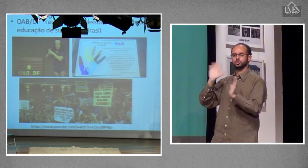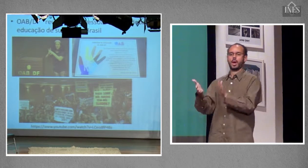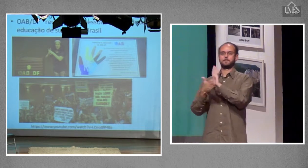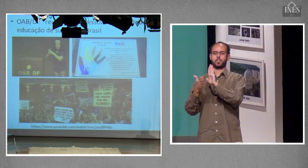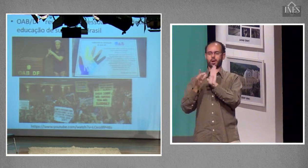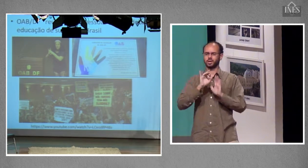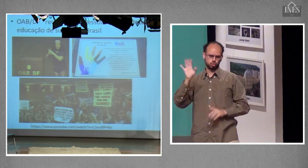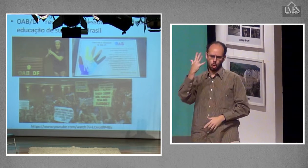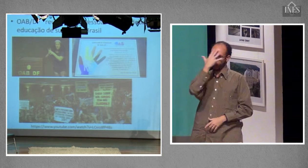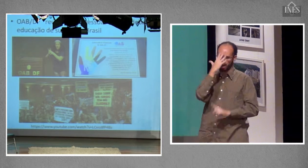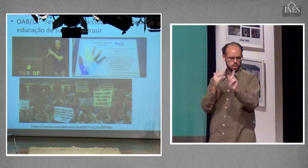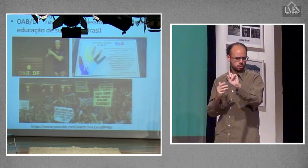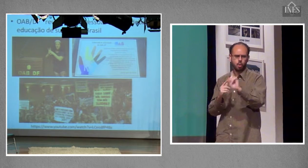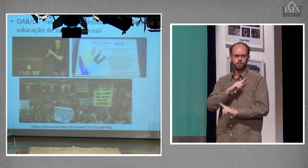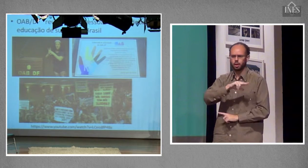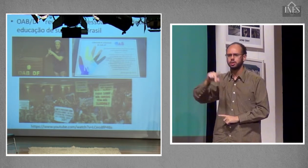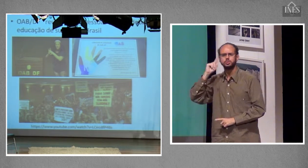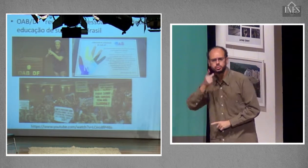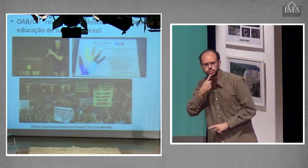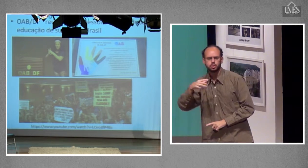o surdo nesse contexto.